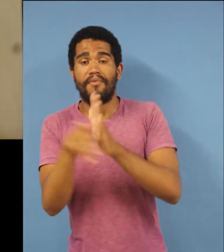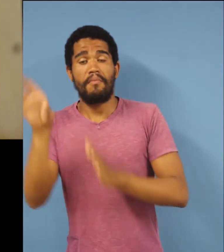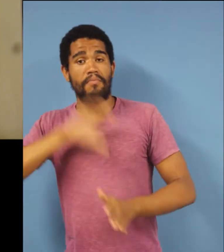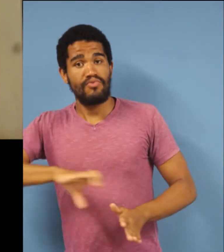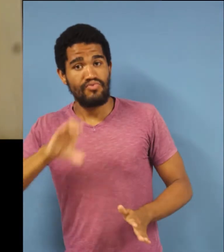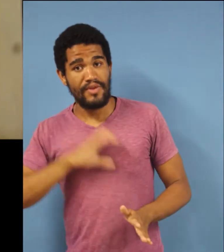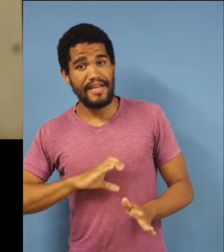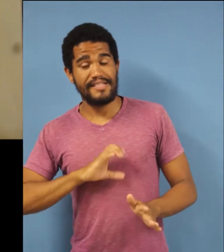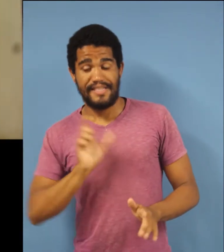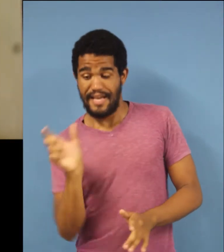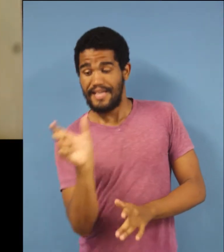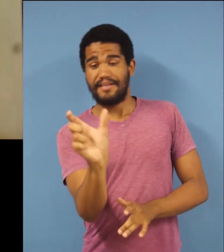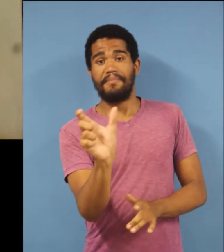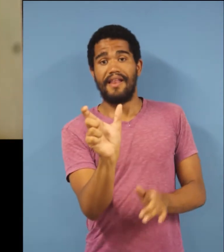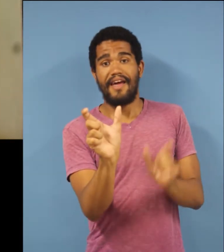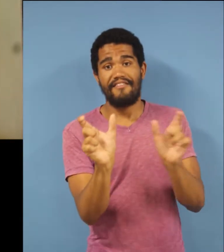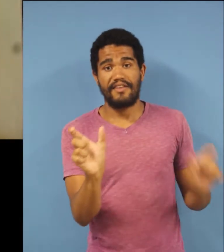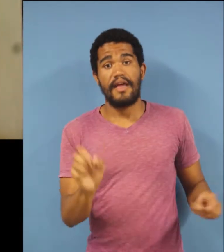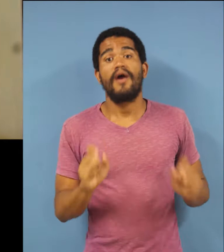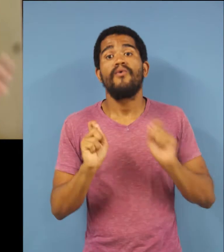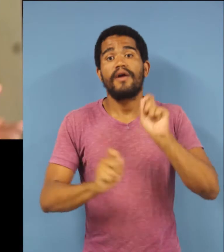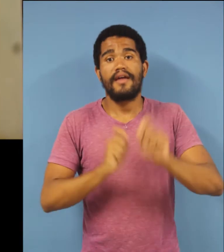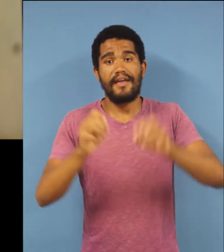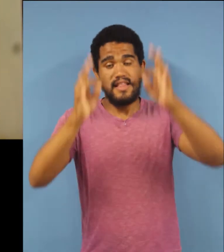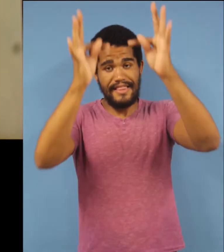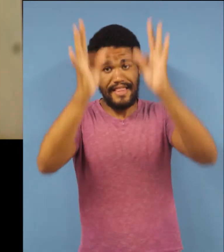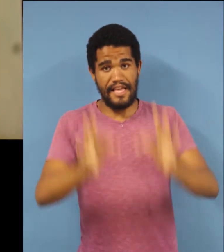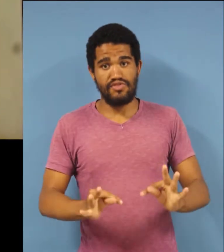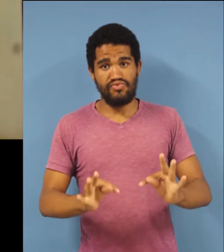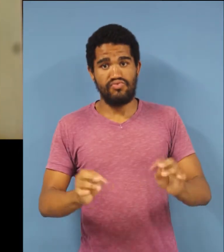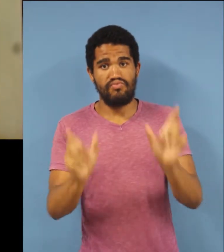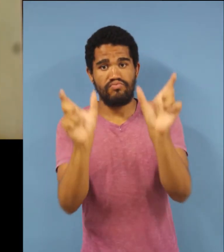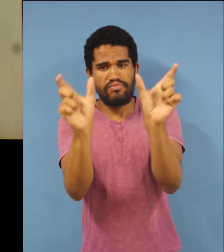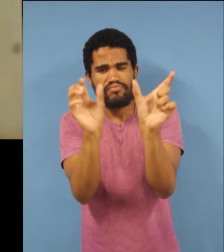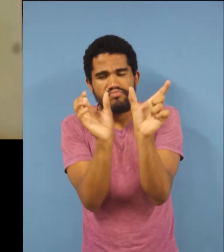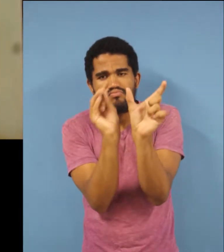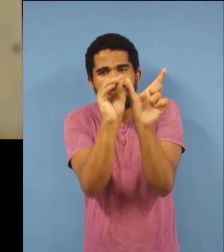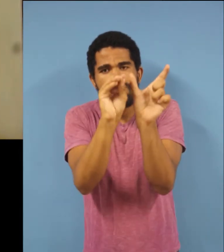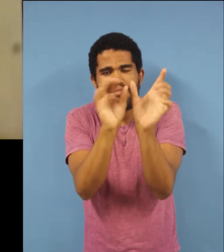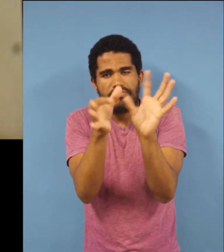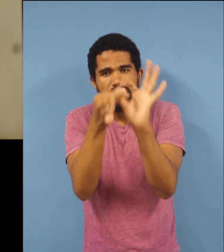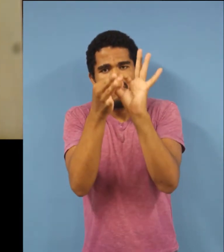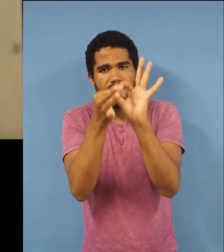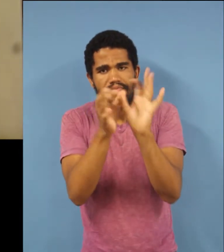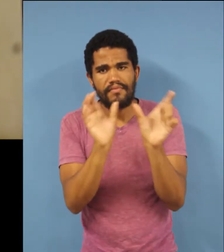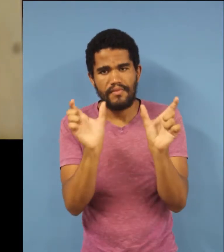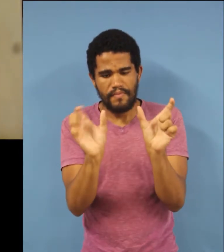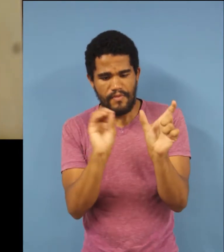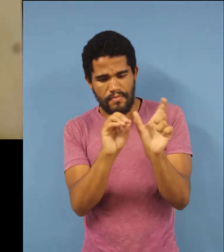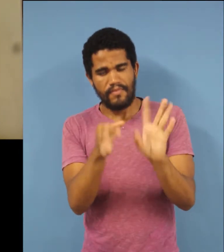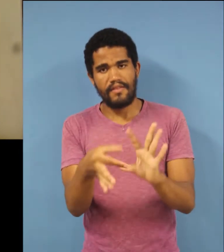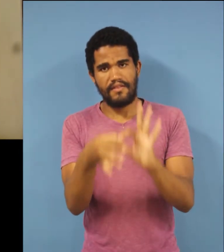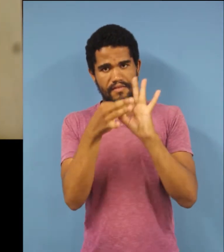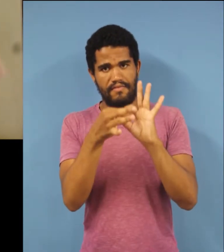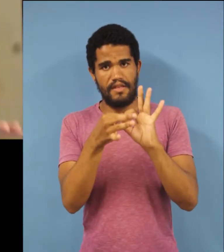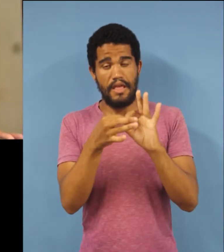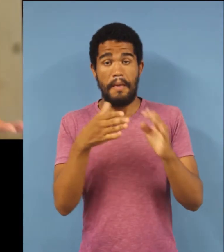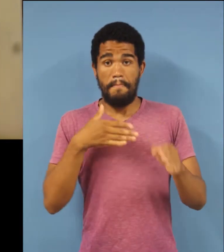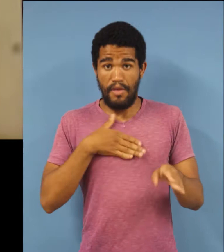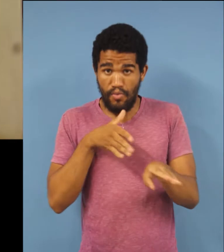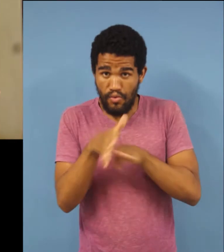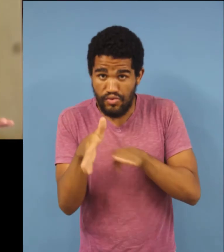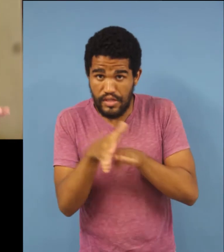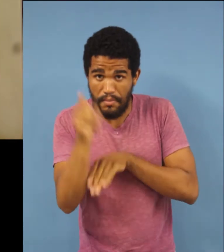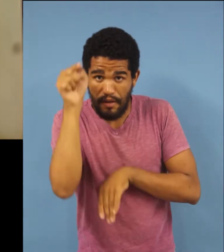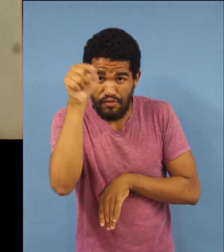da conjunção é dar sentido, dar direcionamento específico ao seu texto, você consegue com uma classe de palavras que você já conhece. Meu conselho,